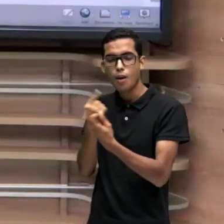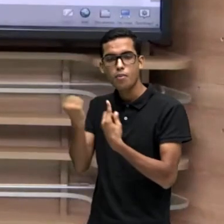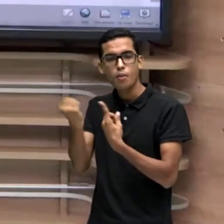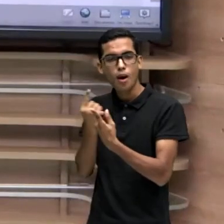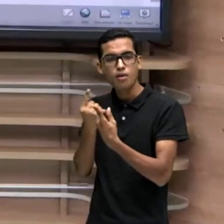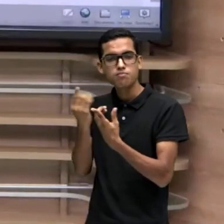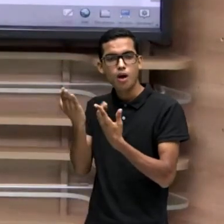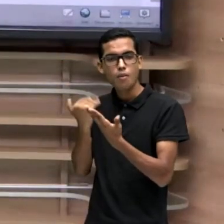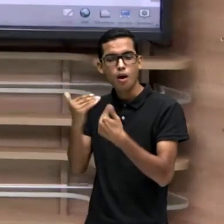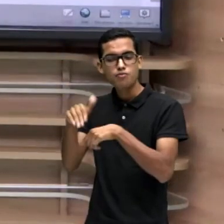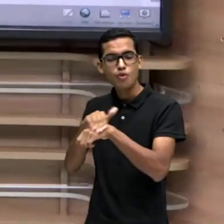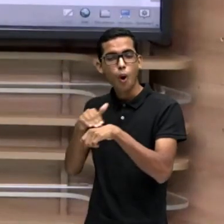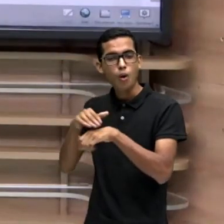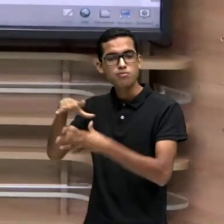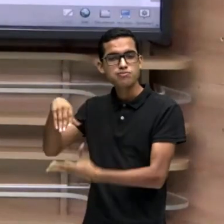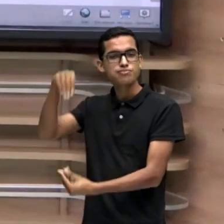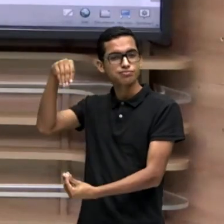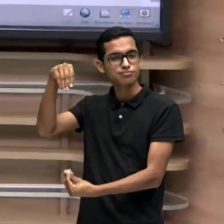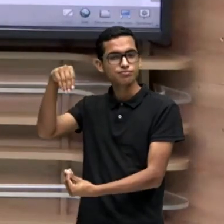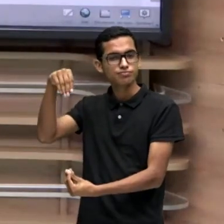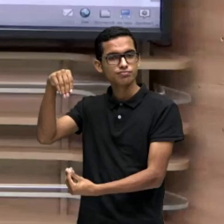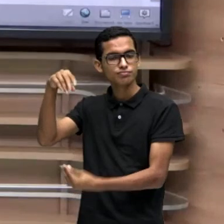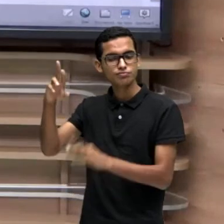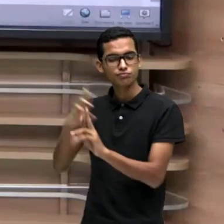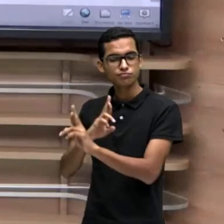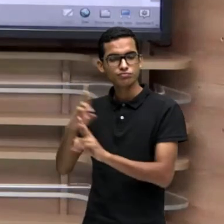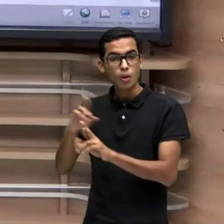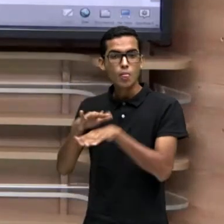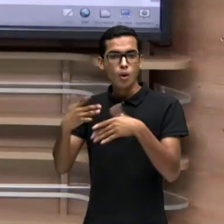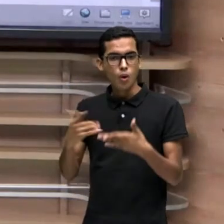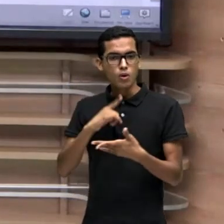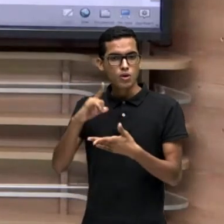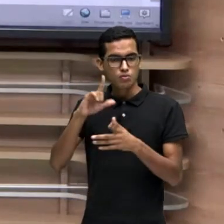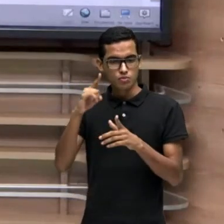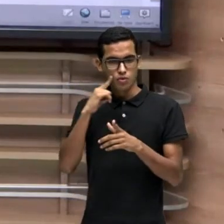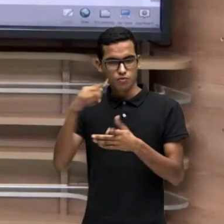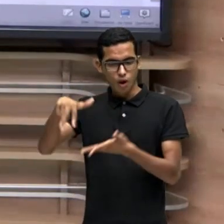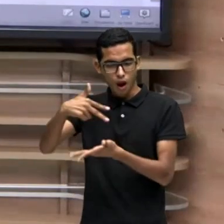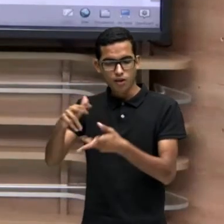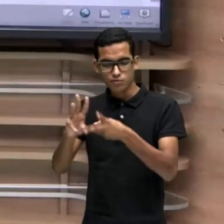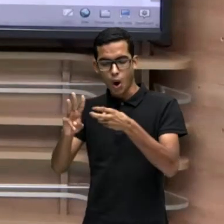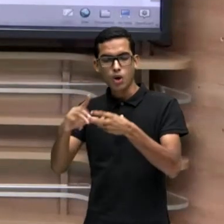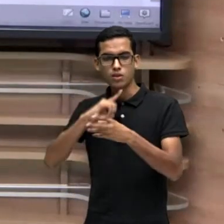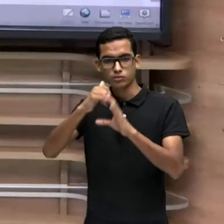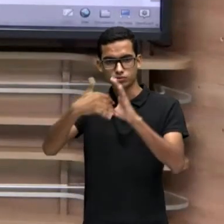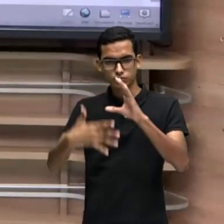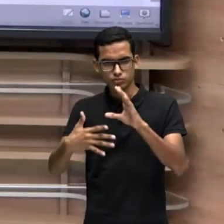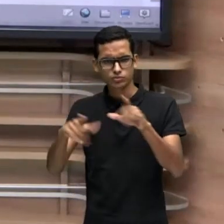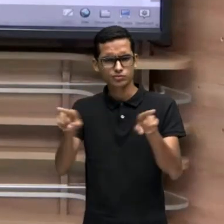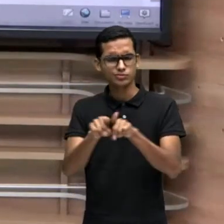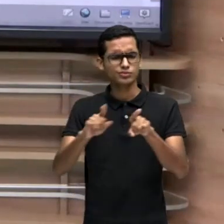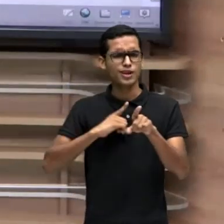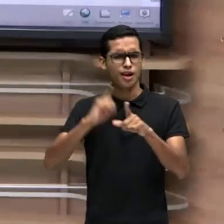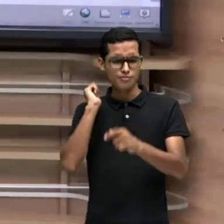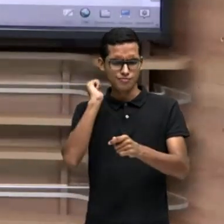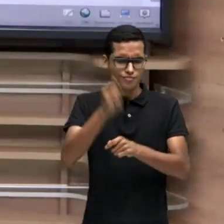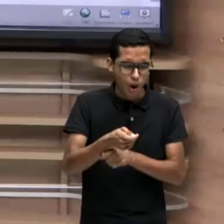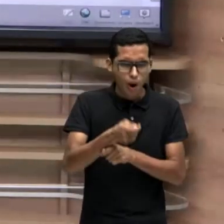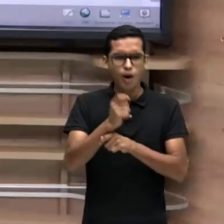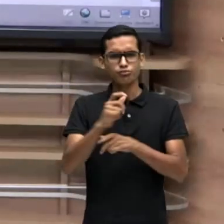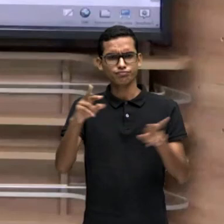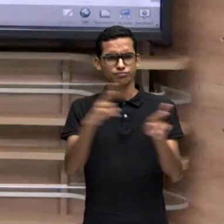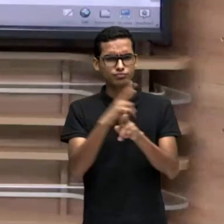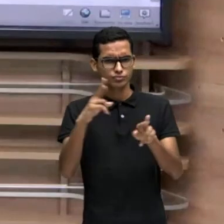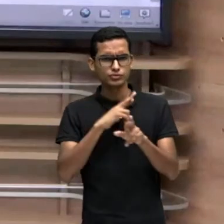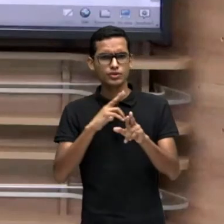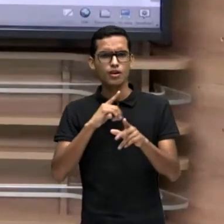A gente está vendo, a gente viu que as danças indígenas, elas têm suas características. Tem a da pescaria, que faz a relação com a pescaria, que